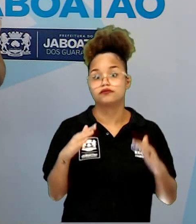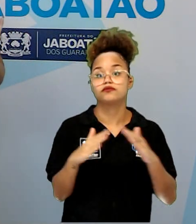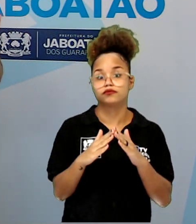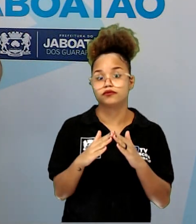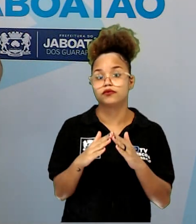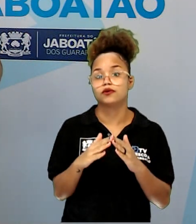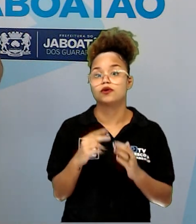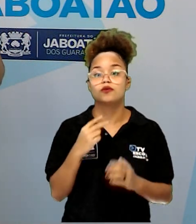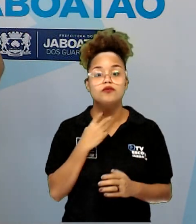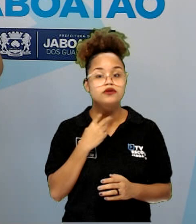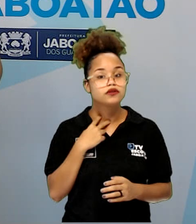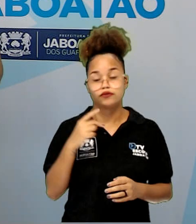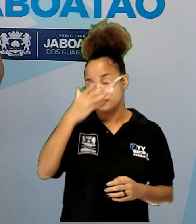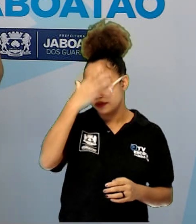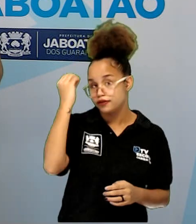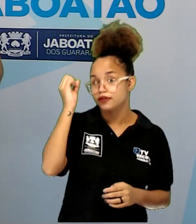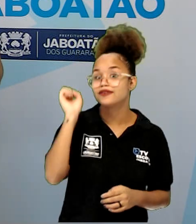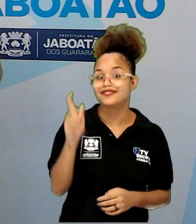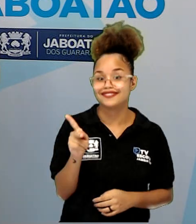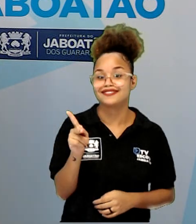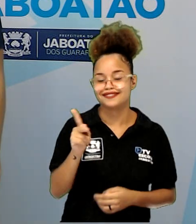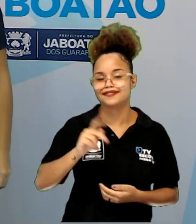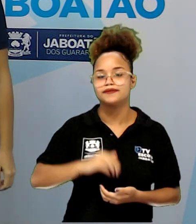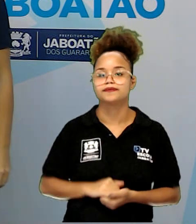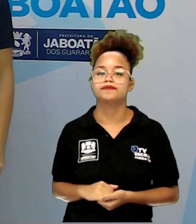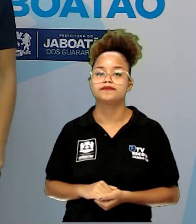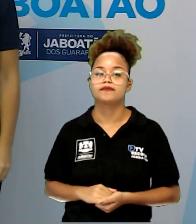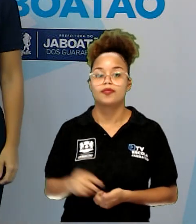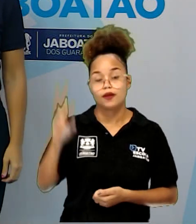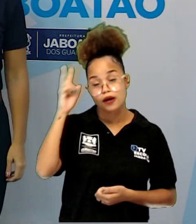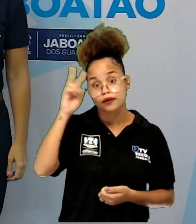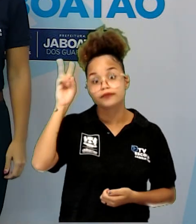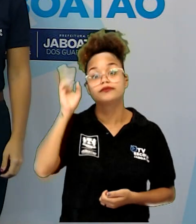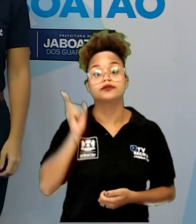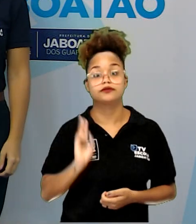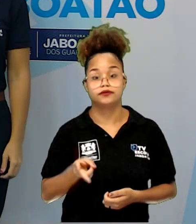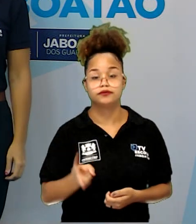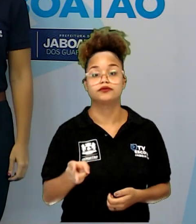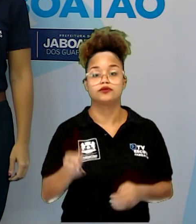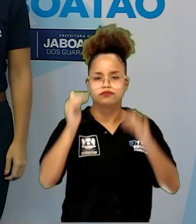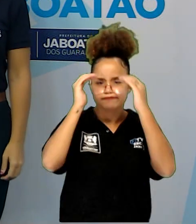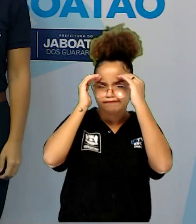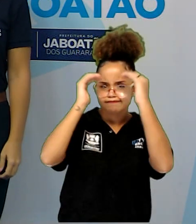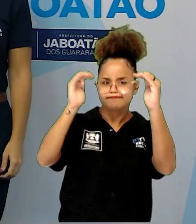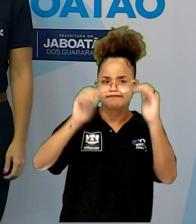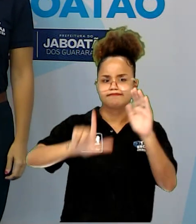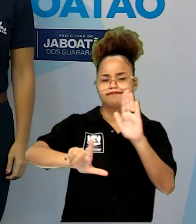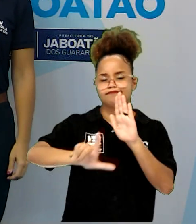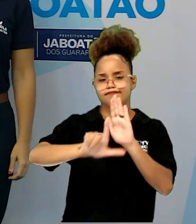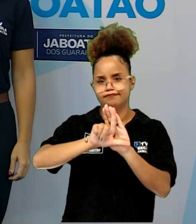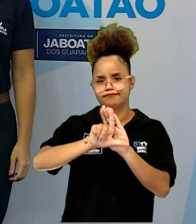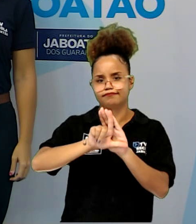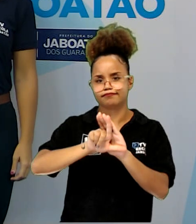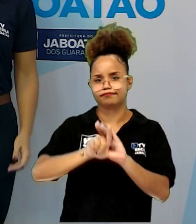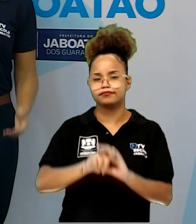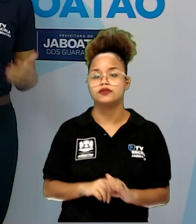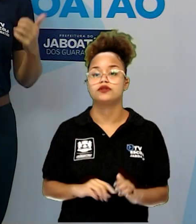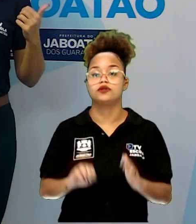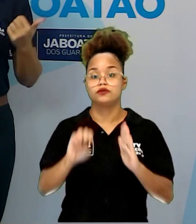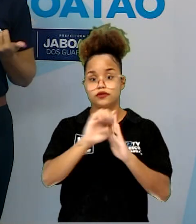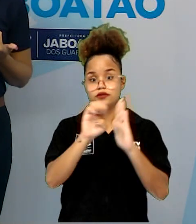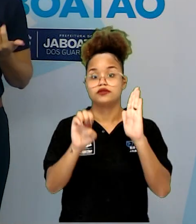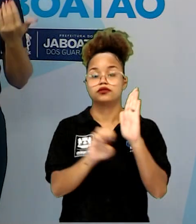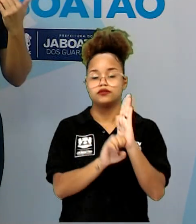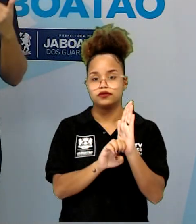só não pode deixar de fazer. Tudo bem até aí? Lembrando sempre que o respeito às leis e aos estatutos